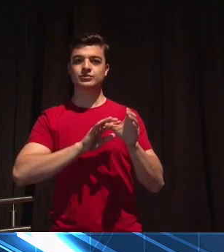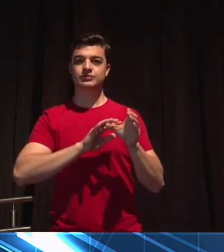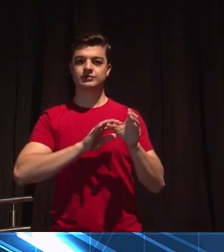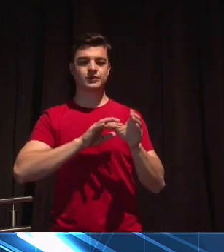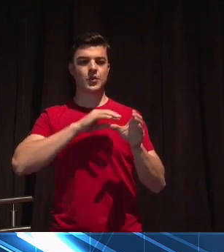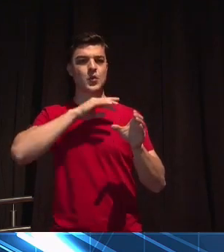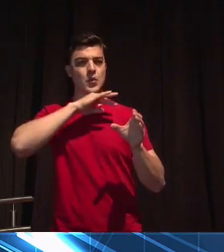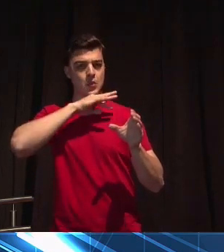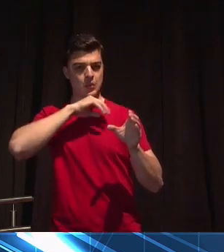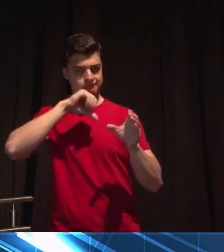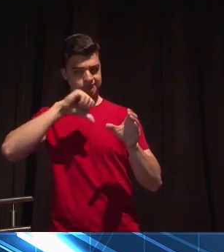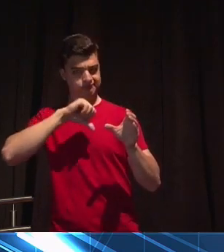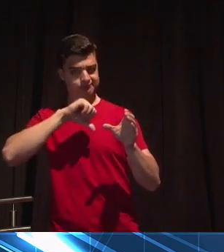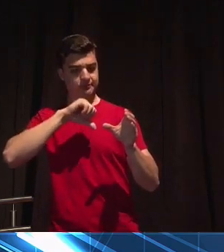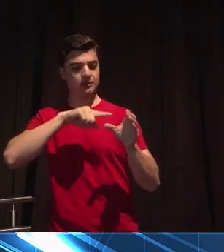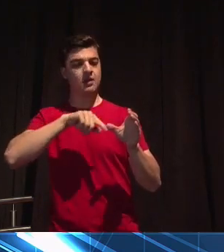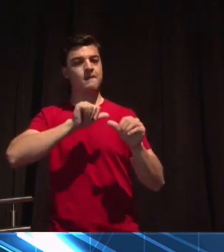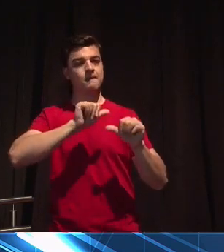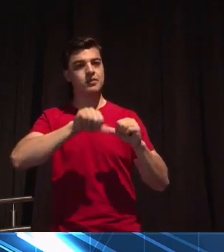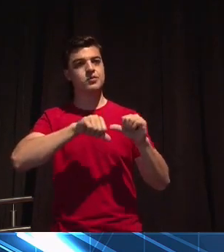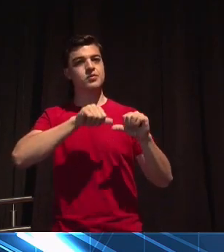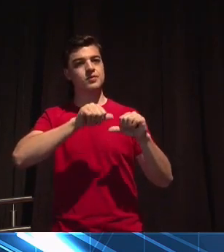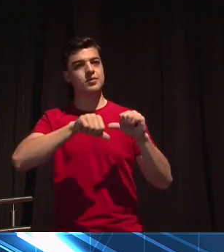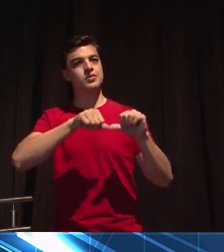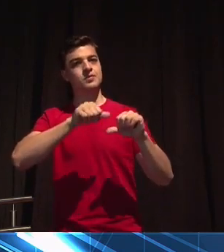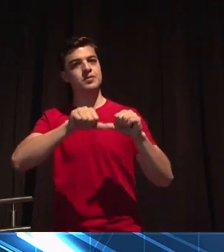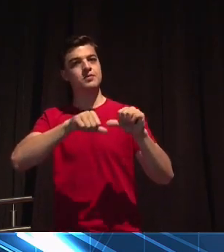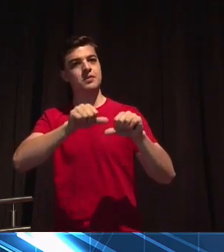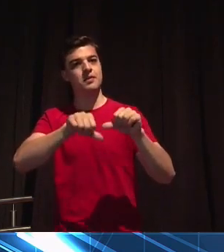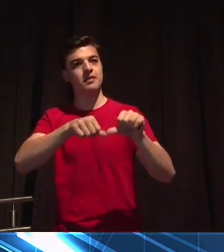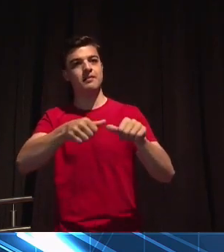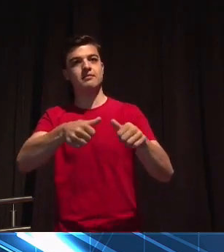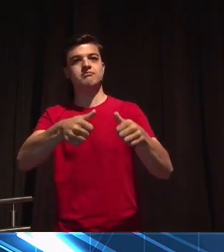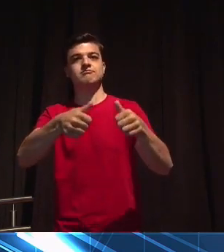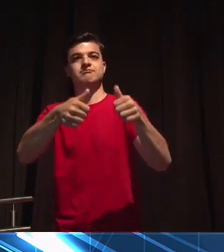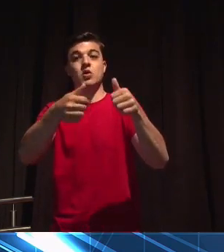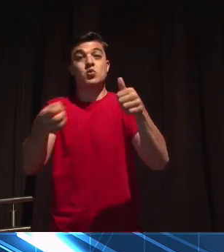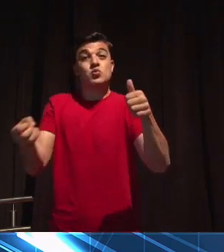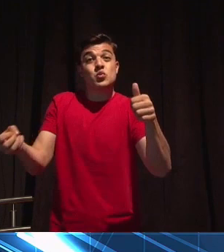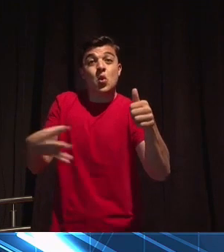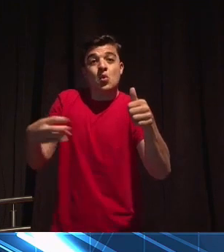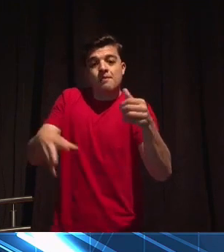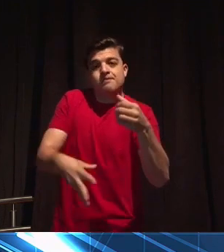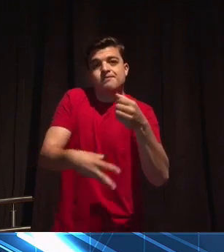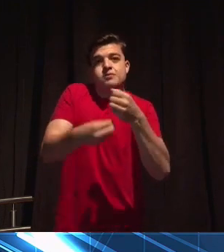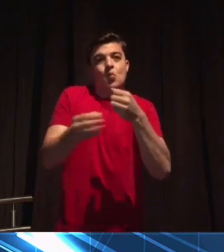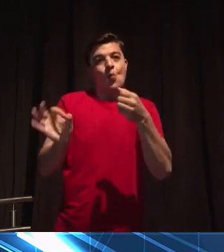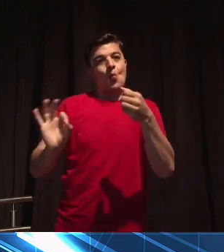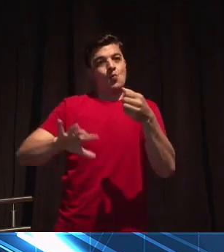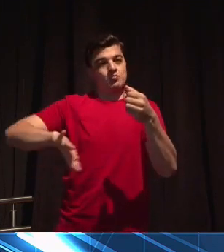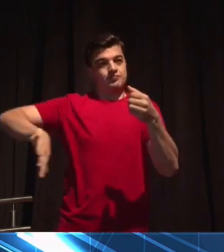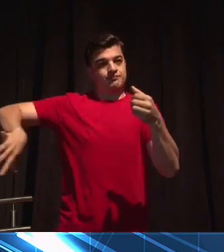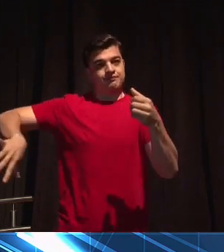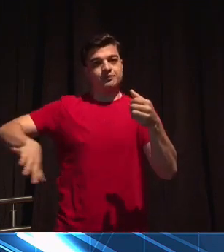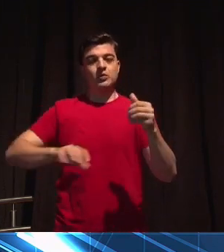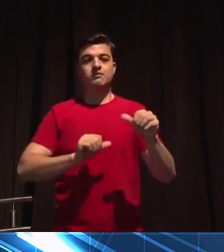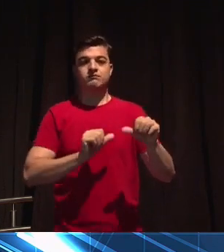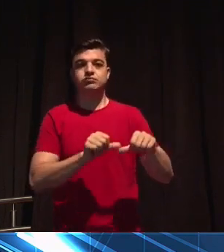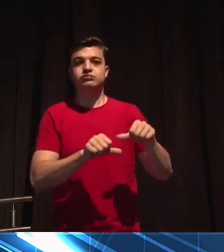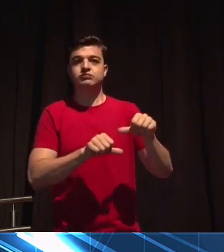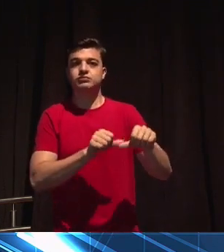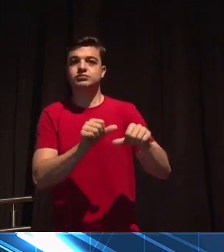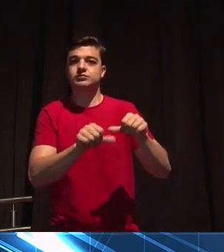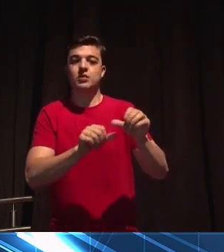e aí a gente vai modificando ele transformando sem colocar nada novo para ter um código